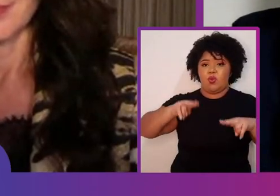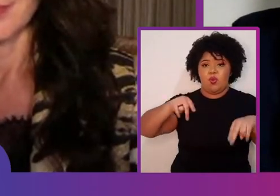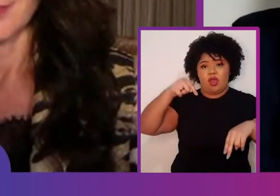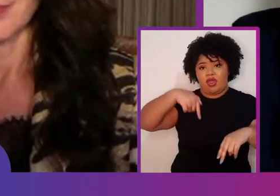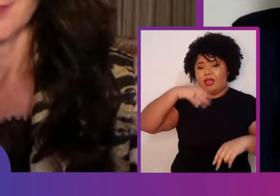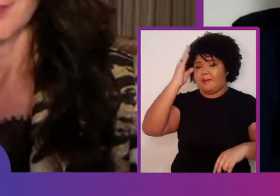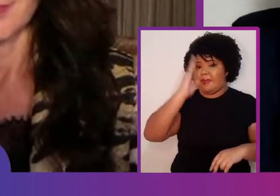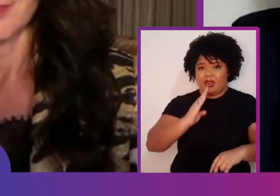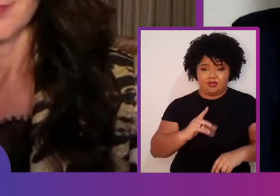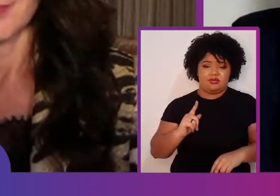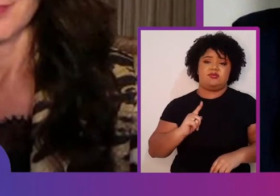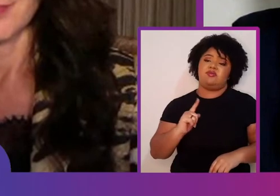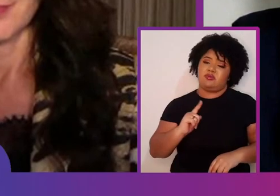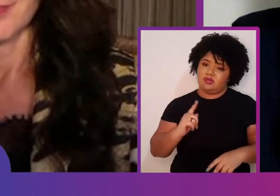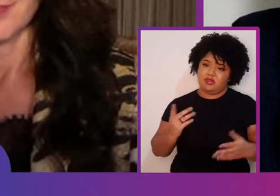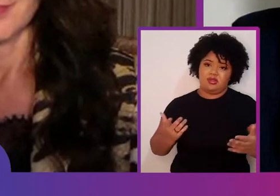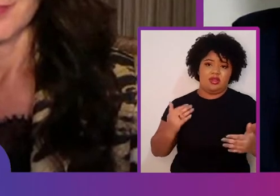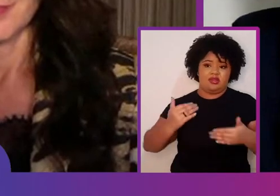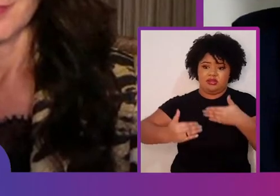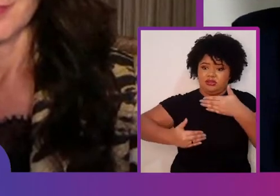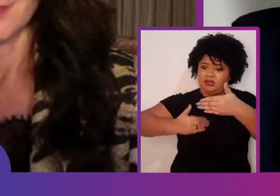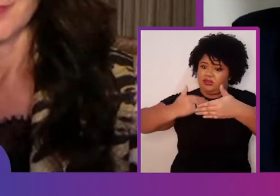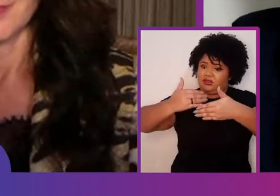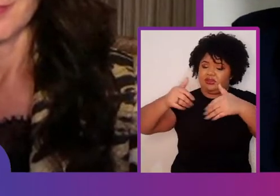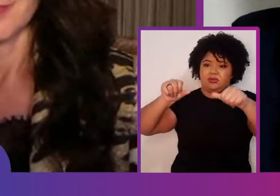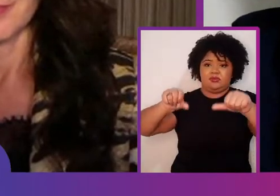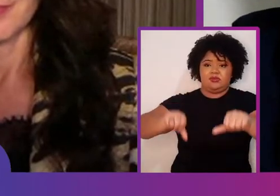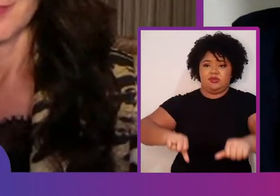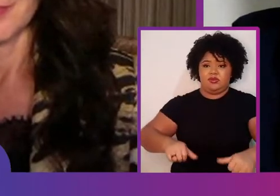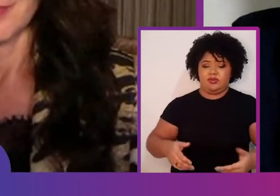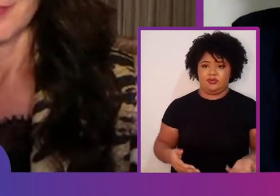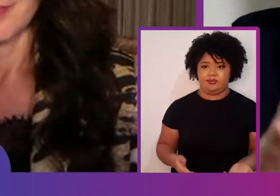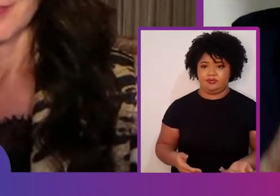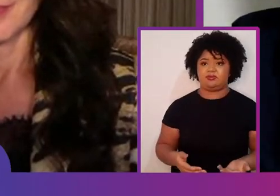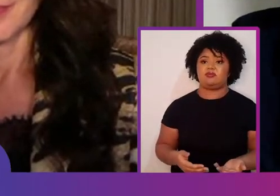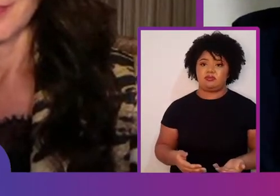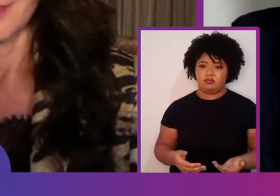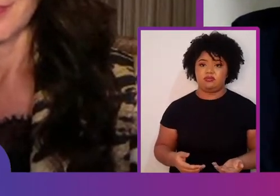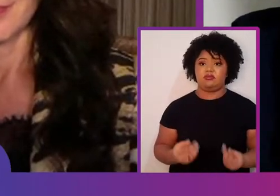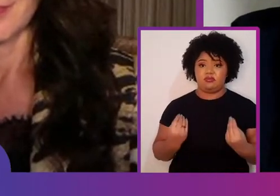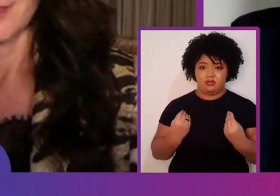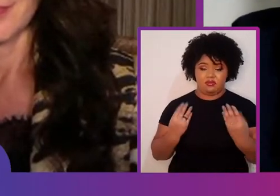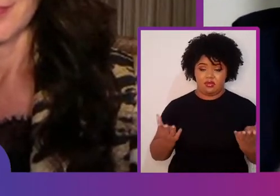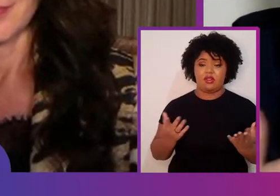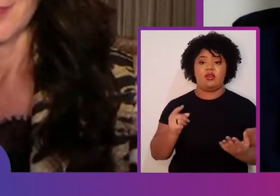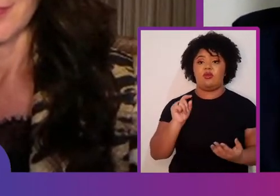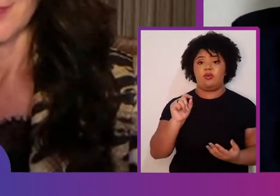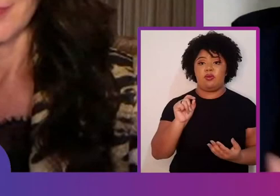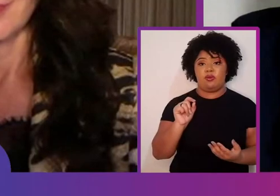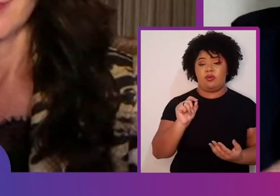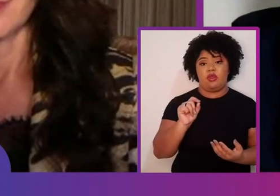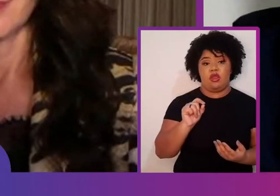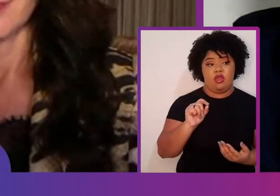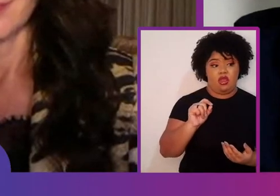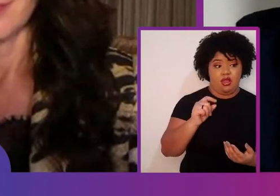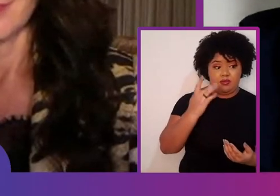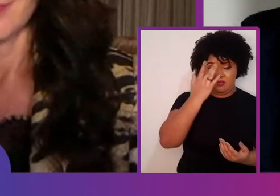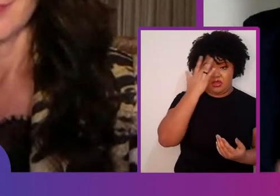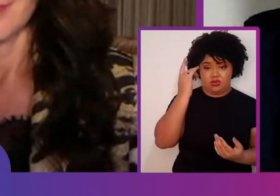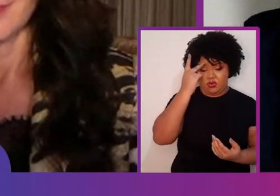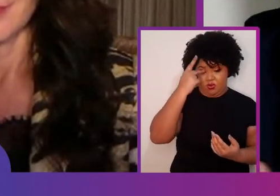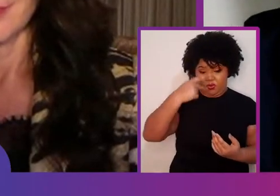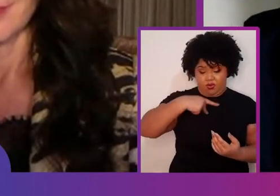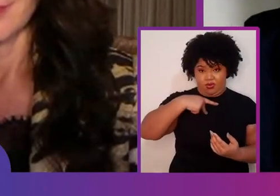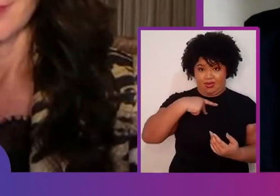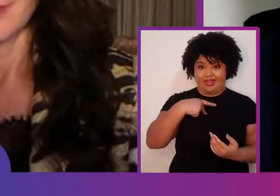vem avançando de forma muito sistemática. Eu acho que isso aqui gera um mecanismo assim egoico, que de uma certa forma